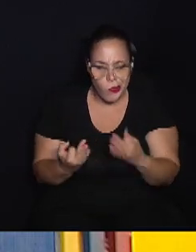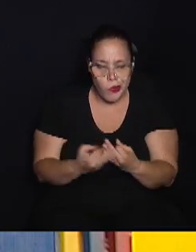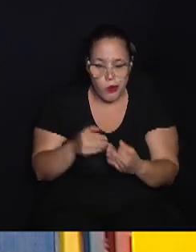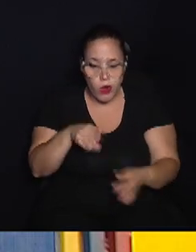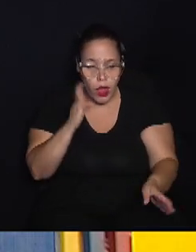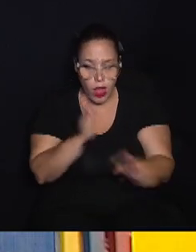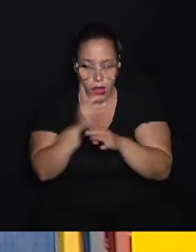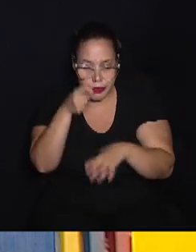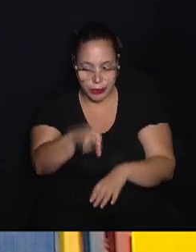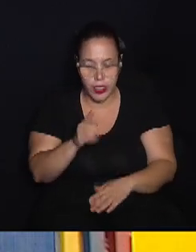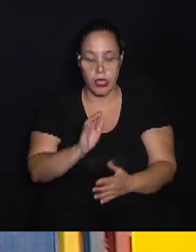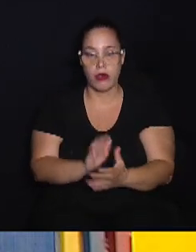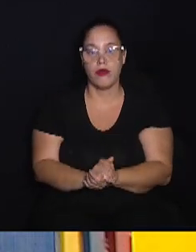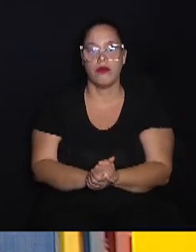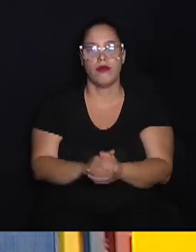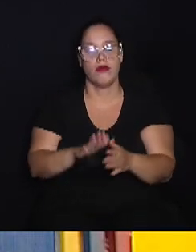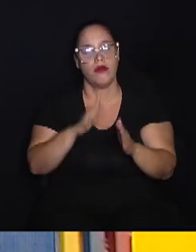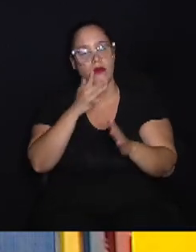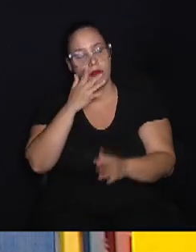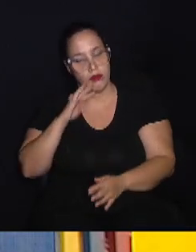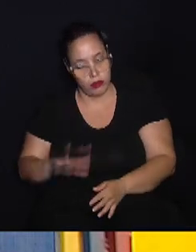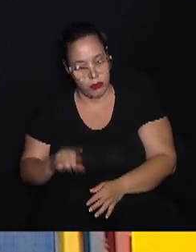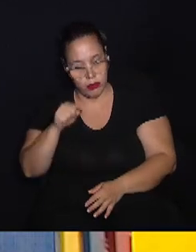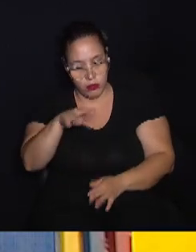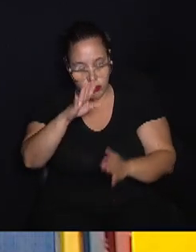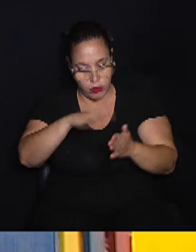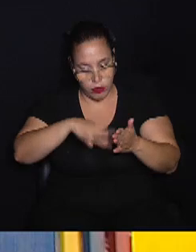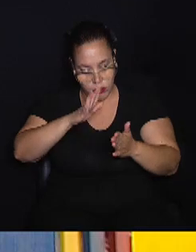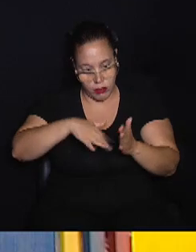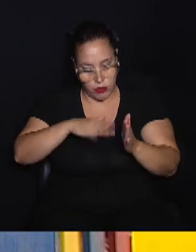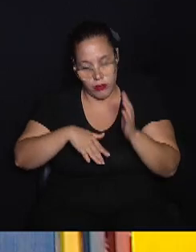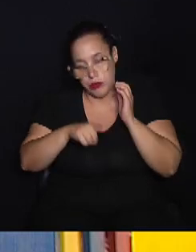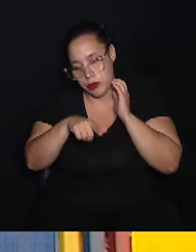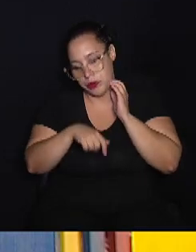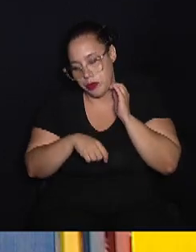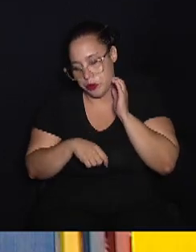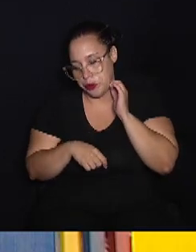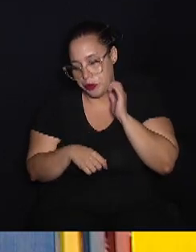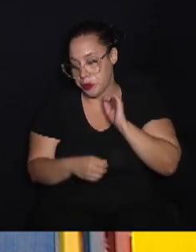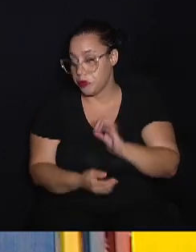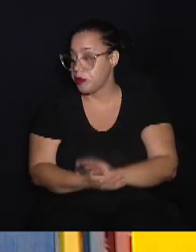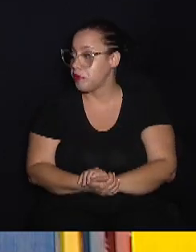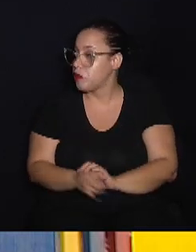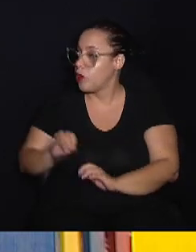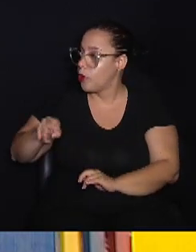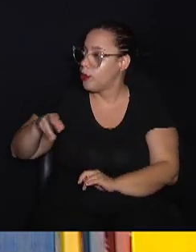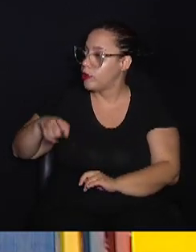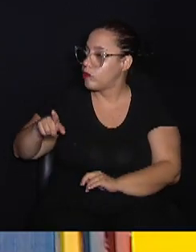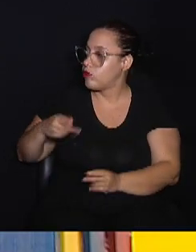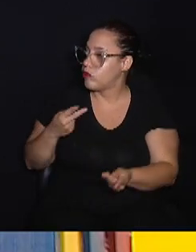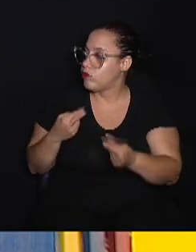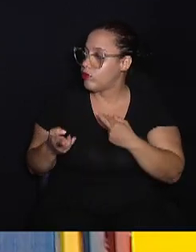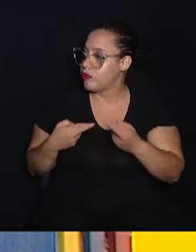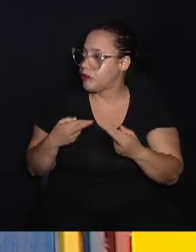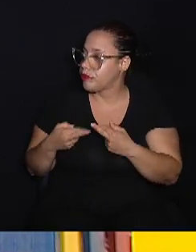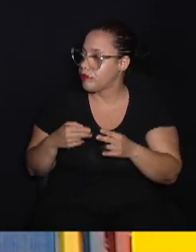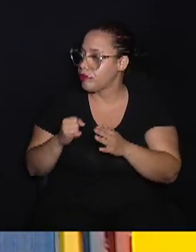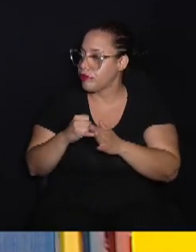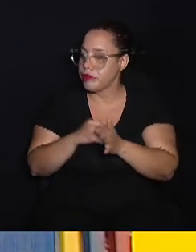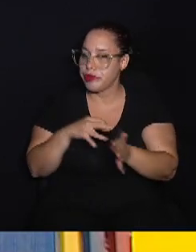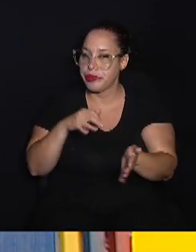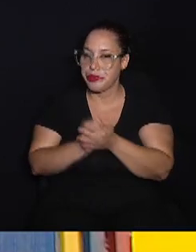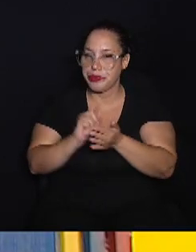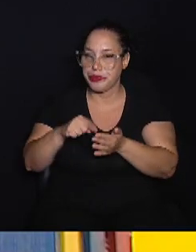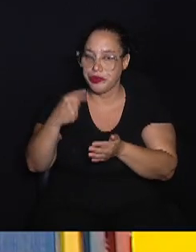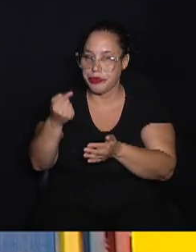a a a classificação da criança na lista classificatória daquela unidade e José em relação às matrículas né Eh depois